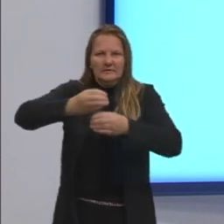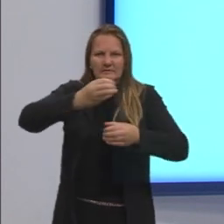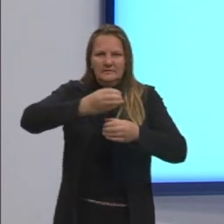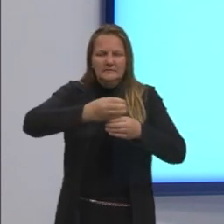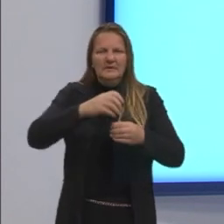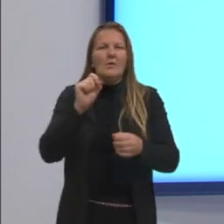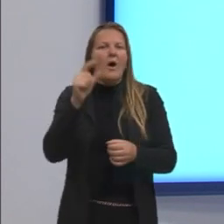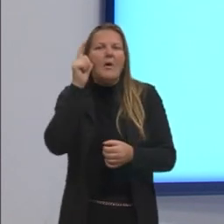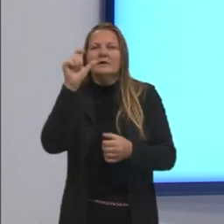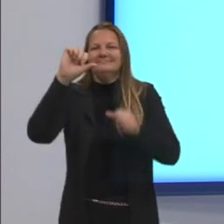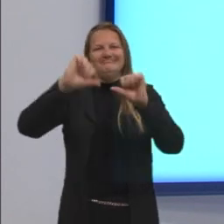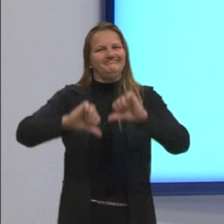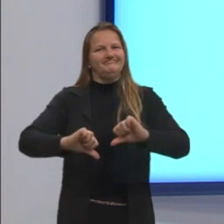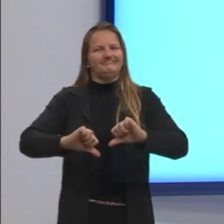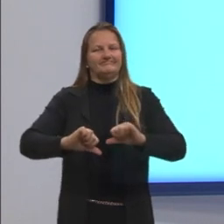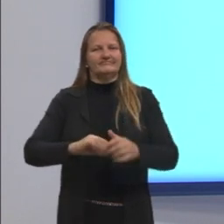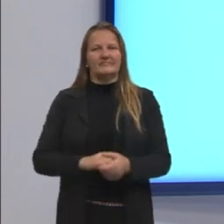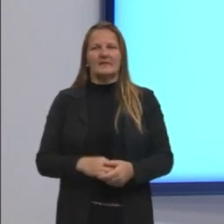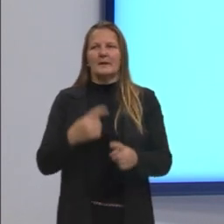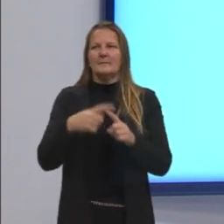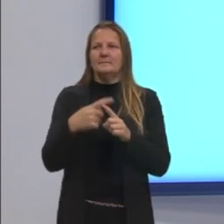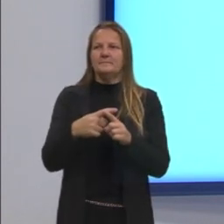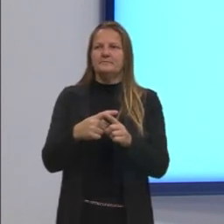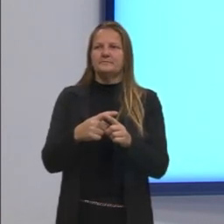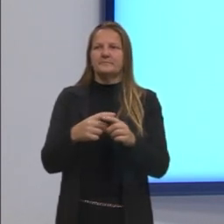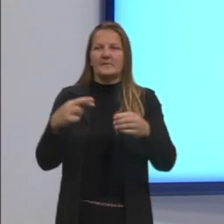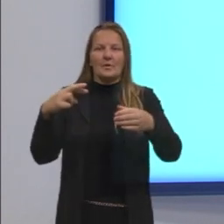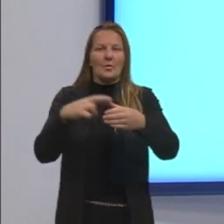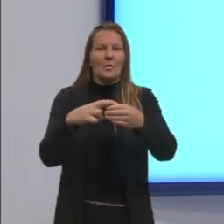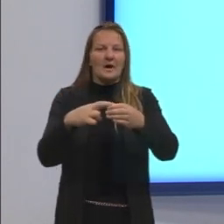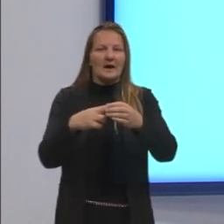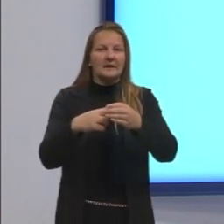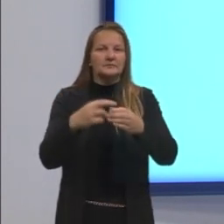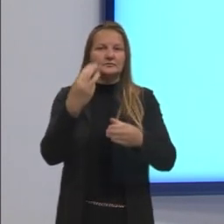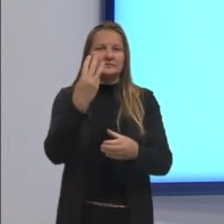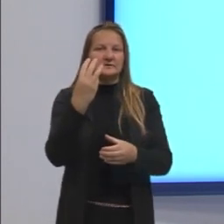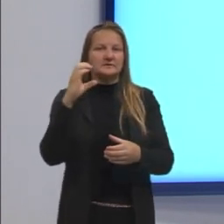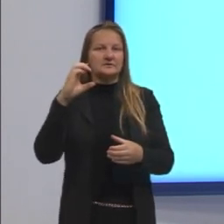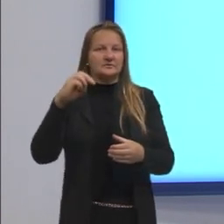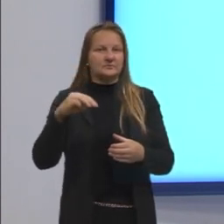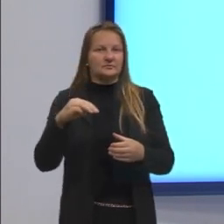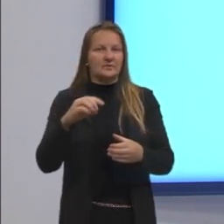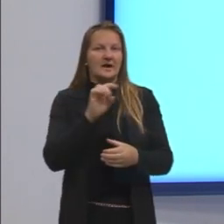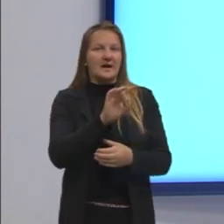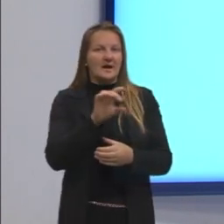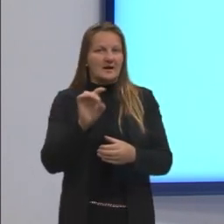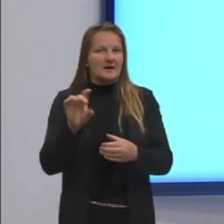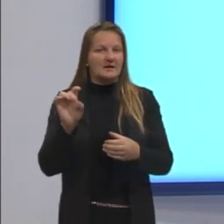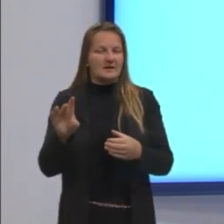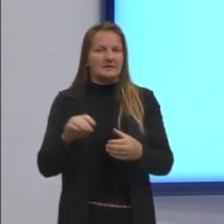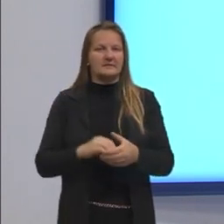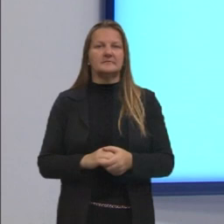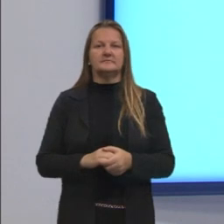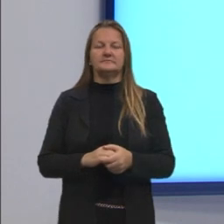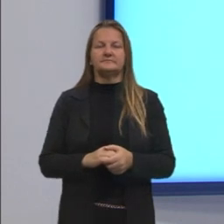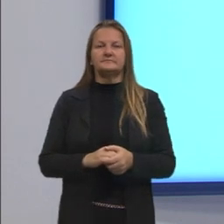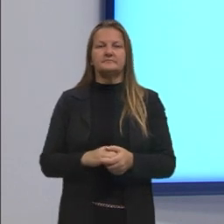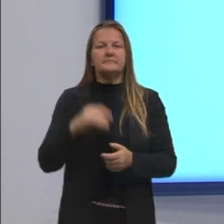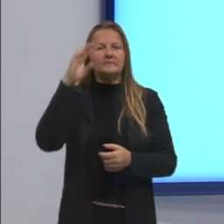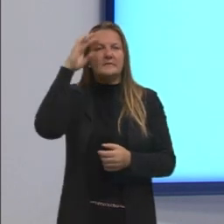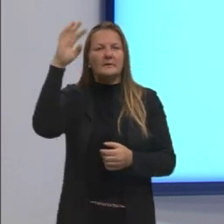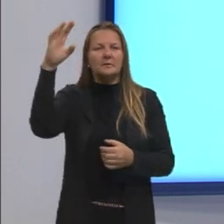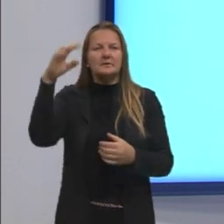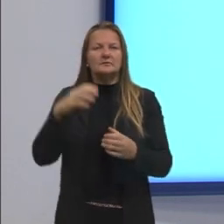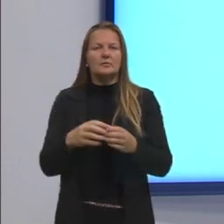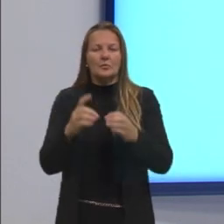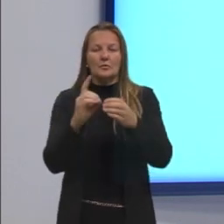não consigo Lembrando que o raio que nós vamos considerar é de três centímetros então a gente pode imaginar que o diâmetro